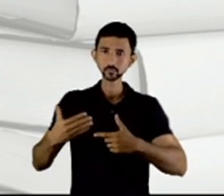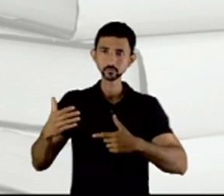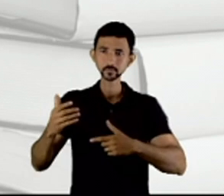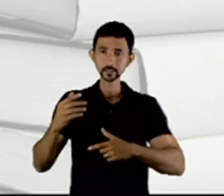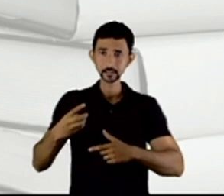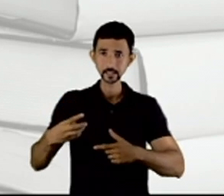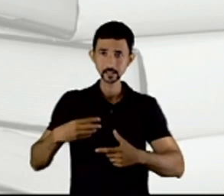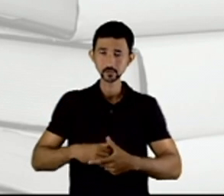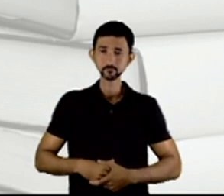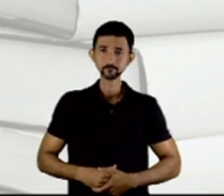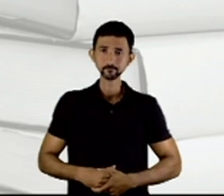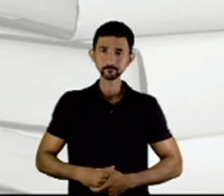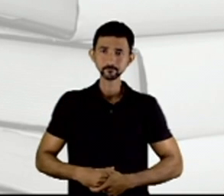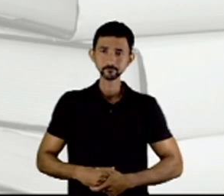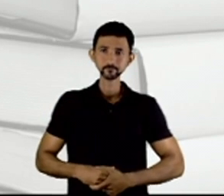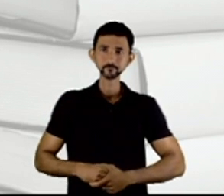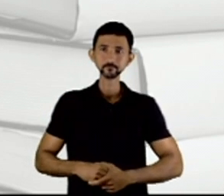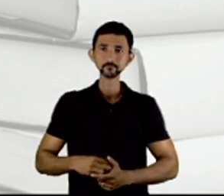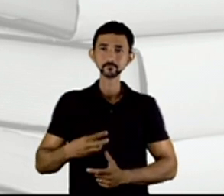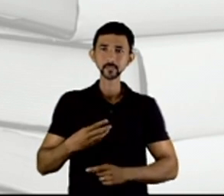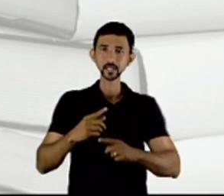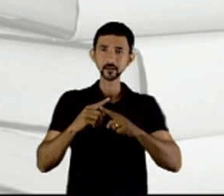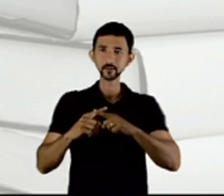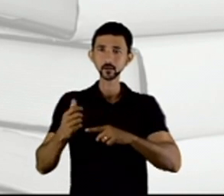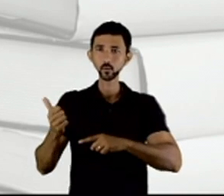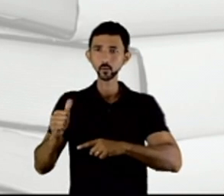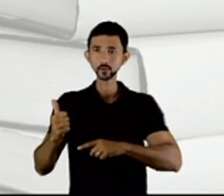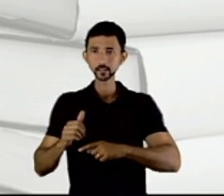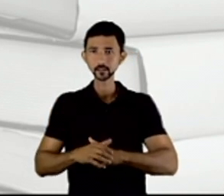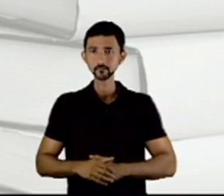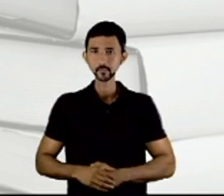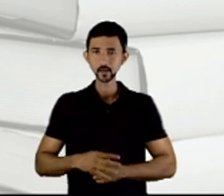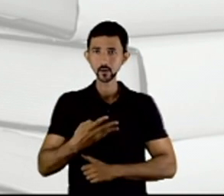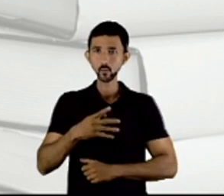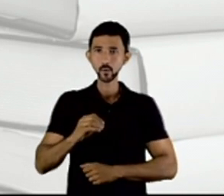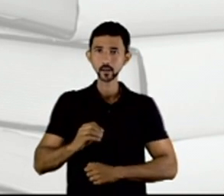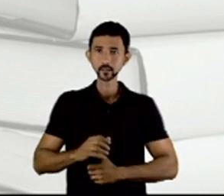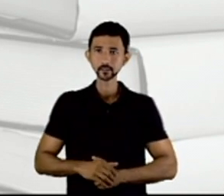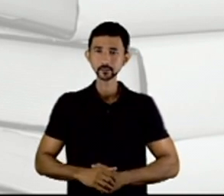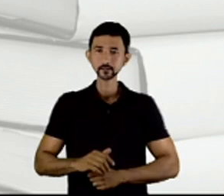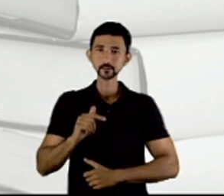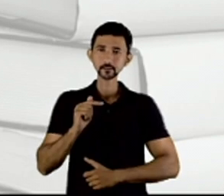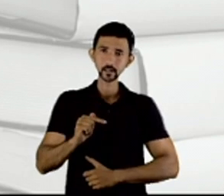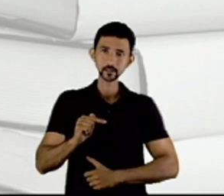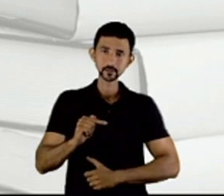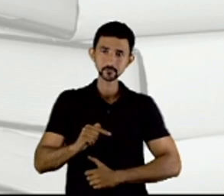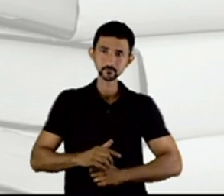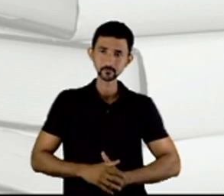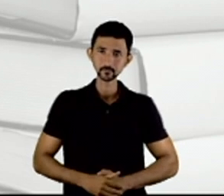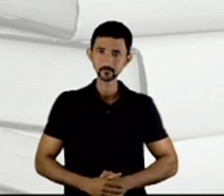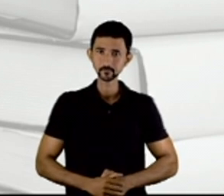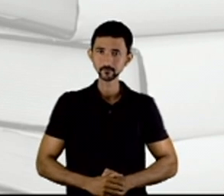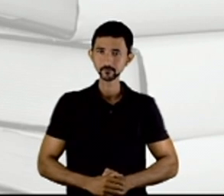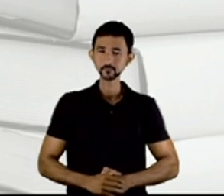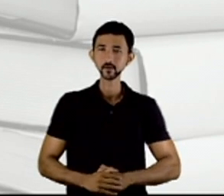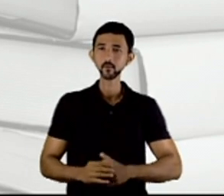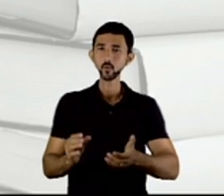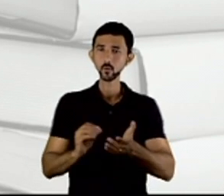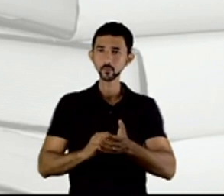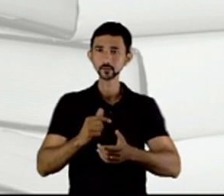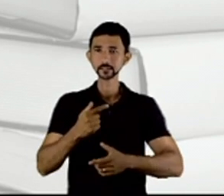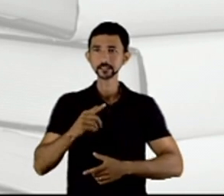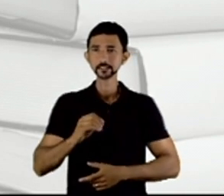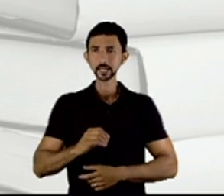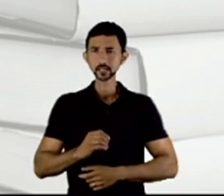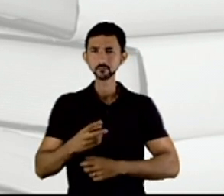3. 3 vezes 11 dá 33. Para 40, 7. Aí você vai colocar o 0 novamente. Então